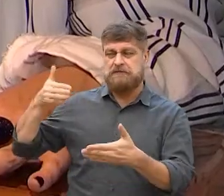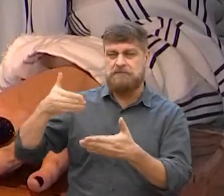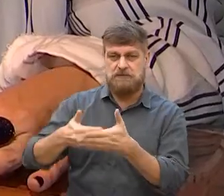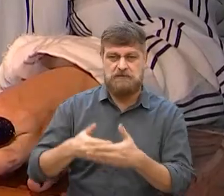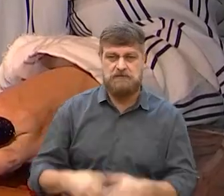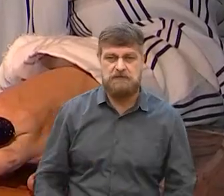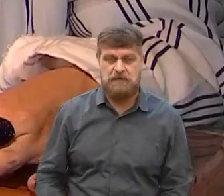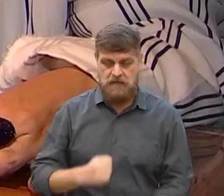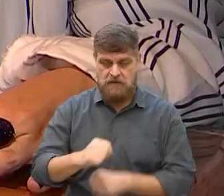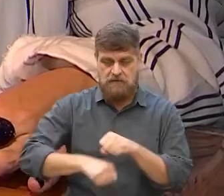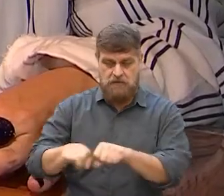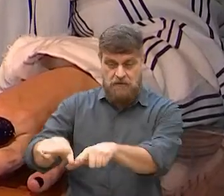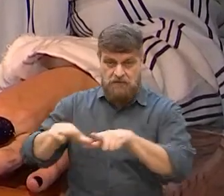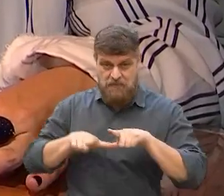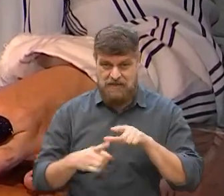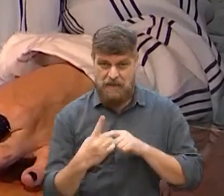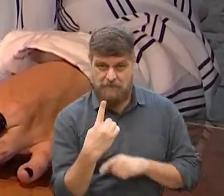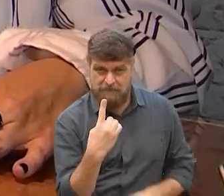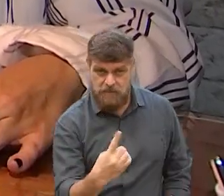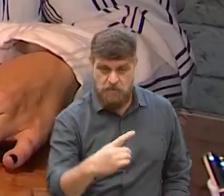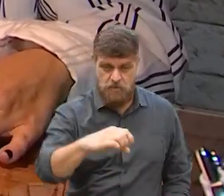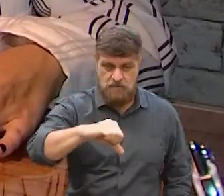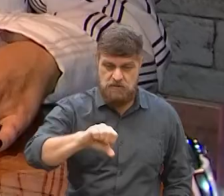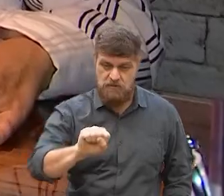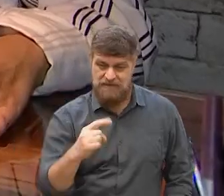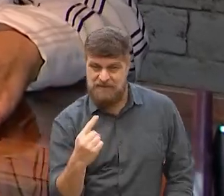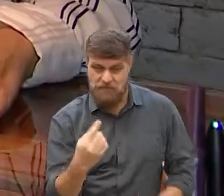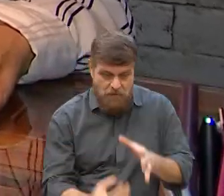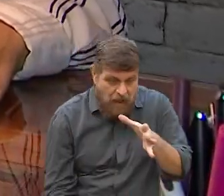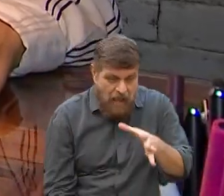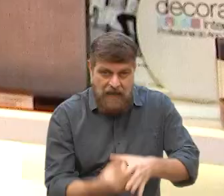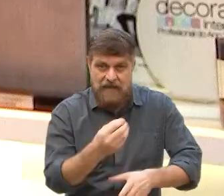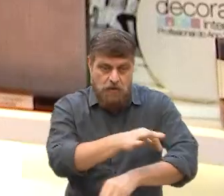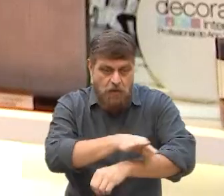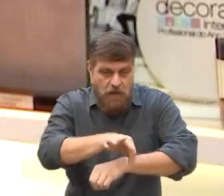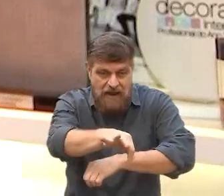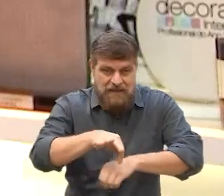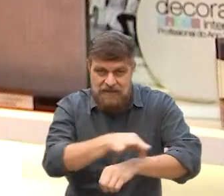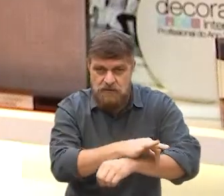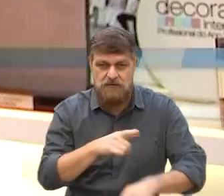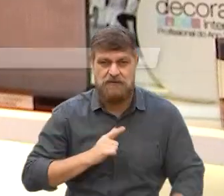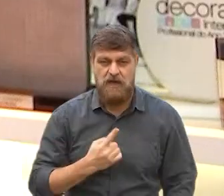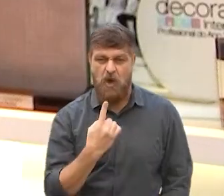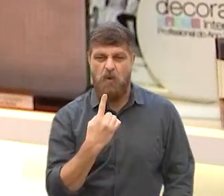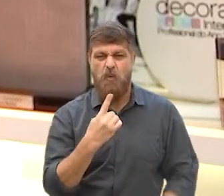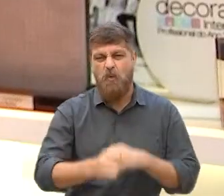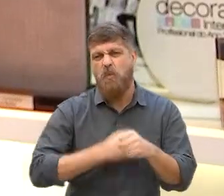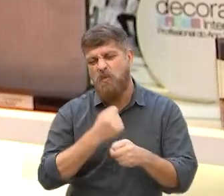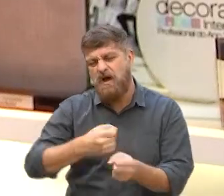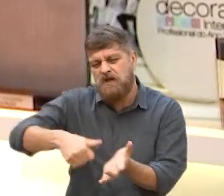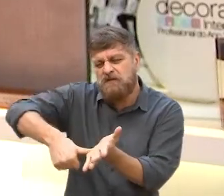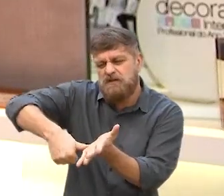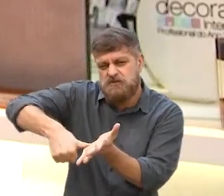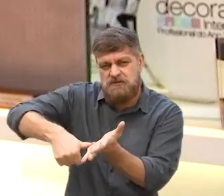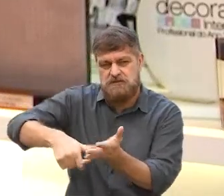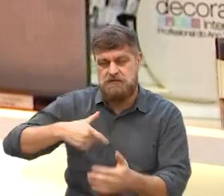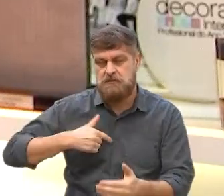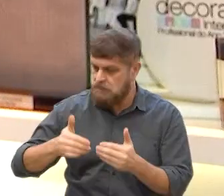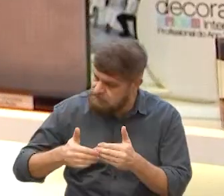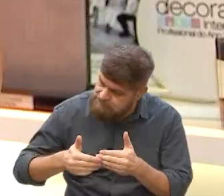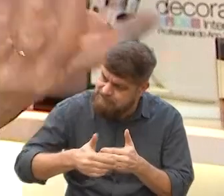era muito complicado naquela época, ainda é, né? O mercado imobiliário é um mercado complicado e acredito que quando você começa, no início, sempre